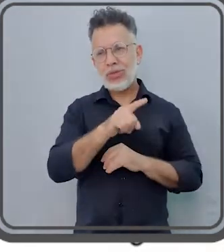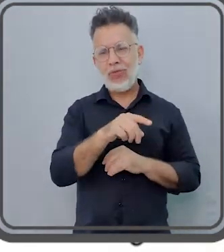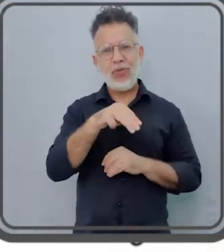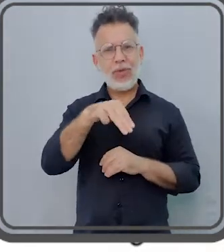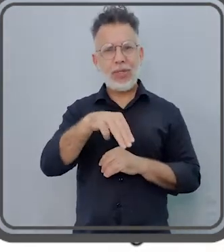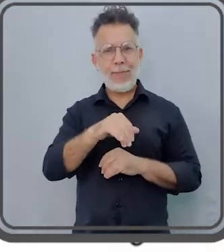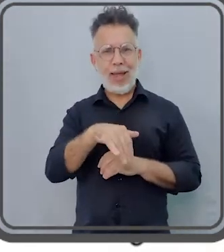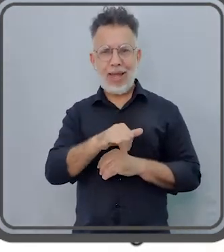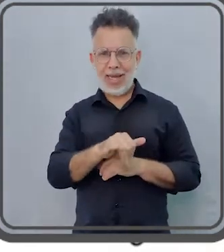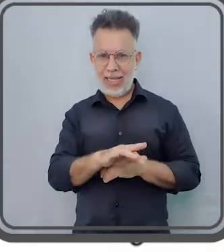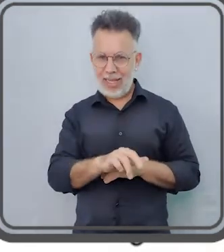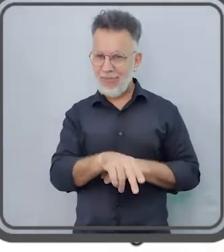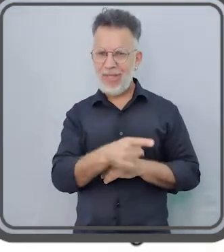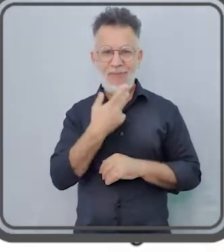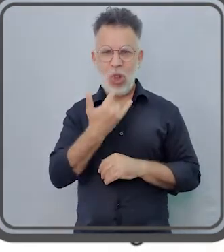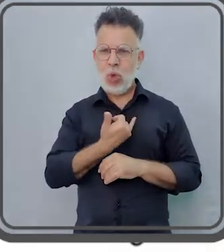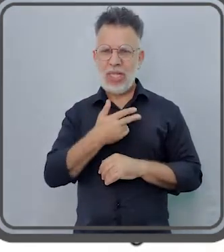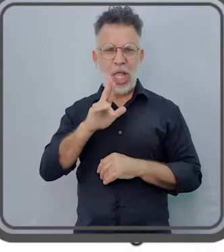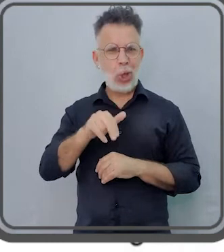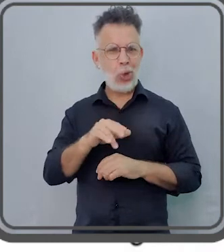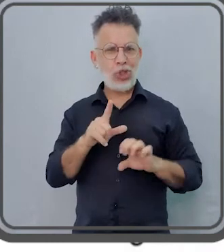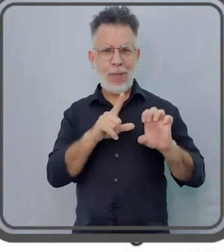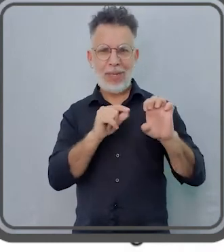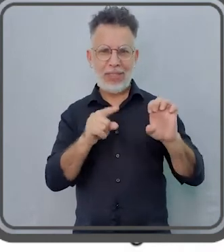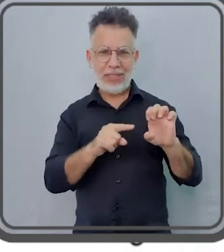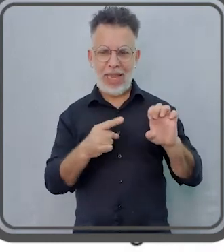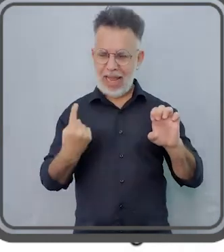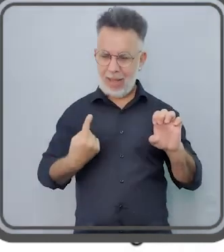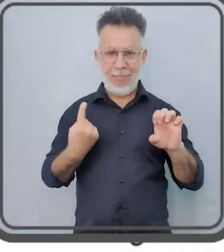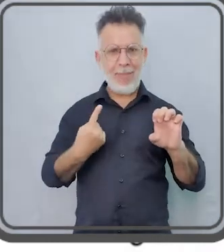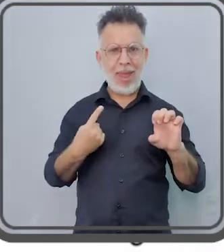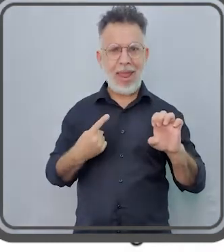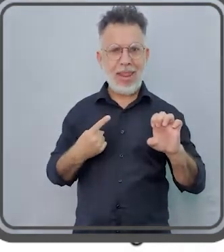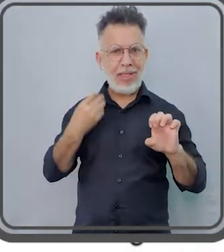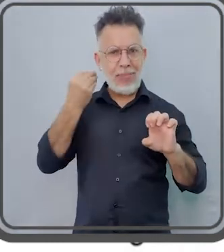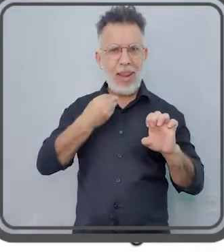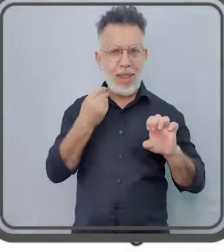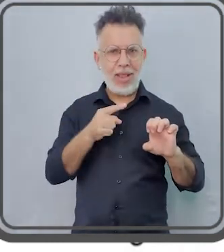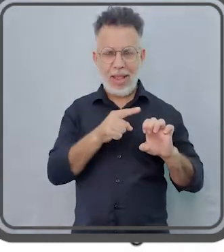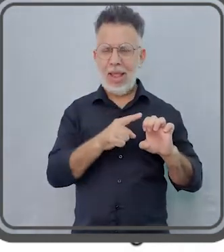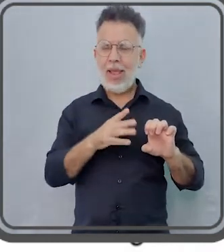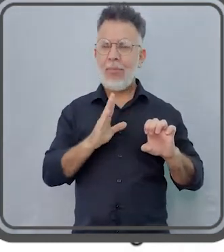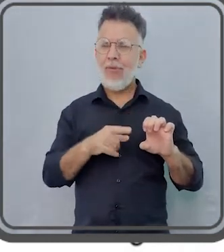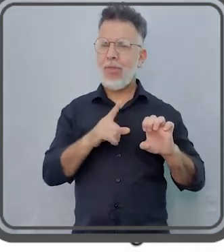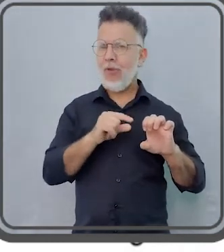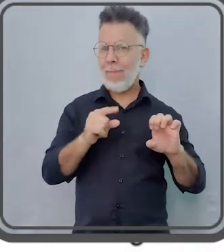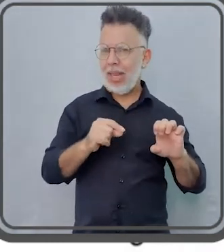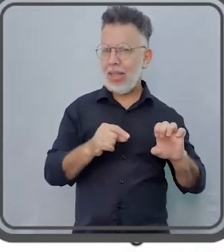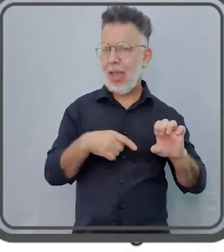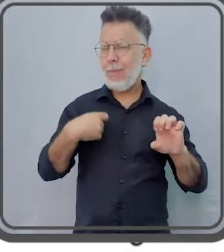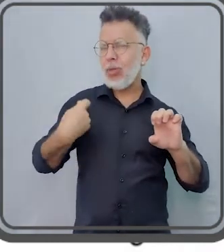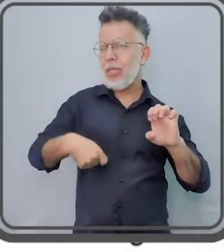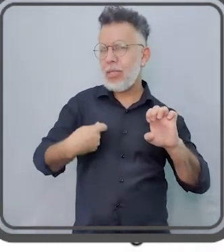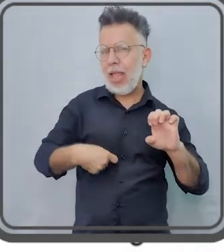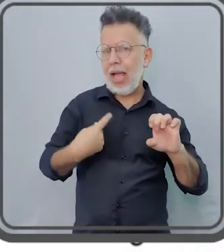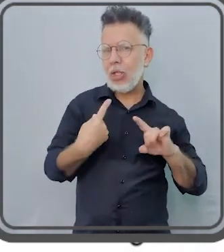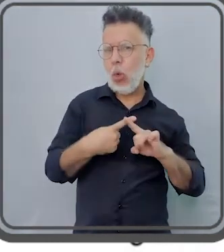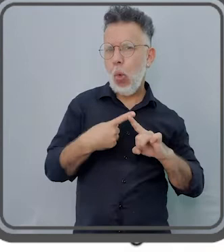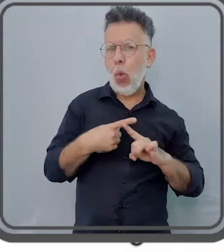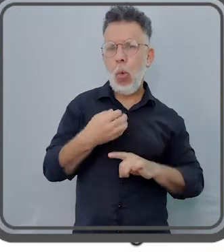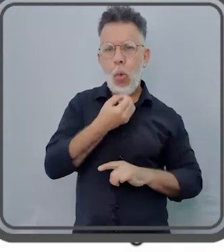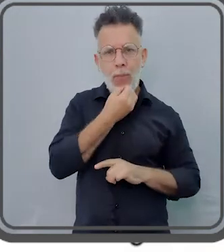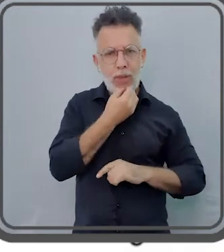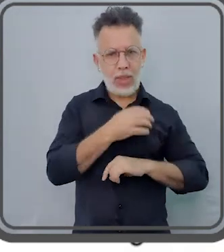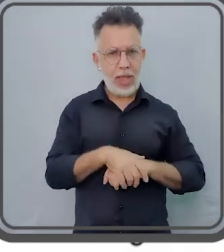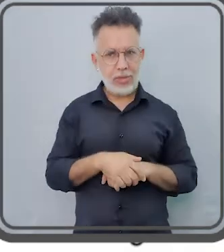Sua primeira jornada empreendedora. Mas a Marina foi empreender por necessidade ou oportunidade? Você falou, olha esse mercado, eu